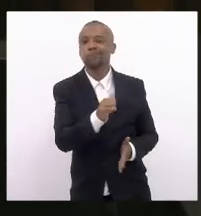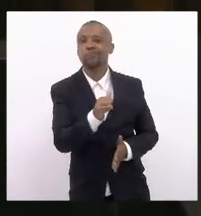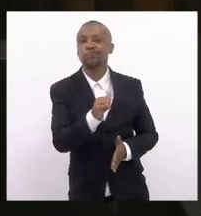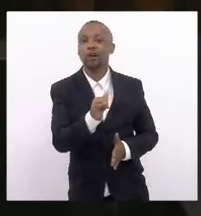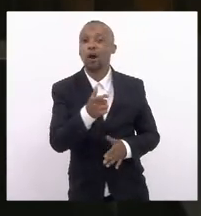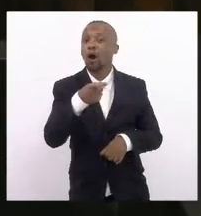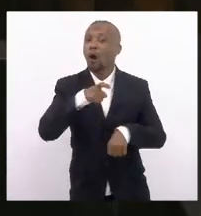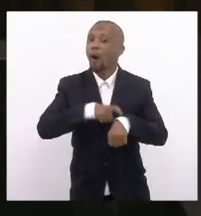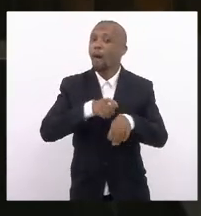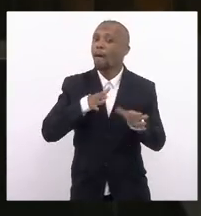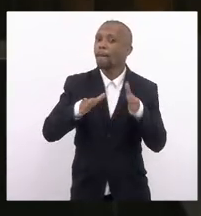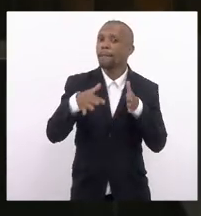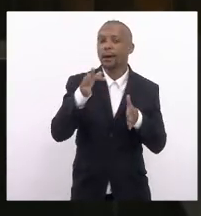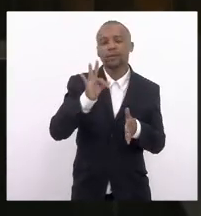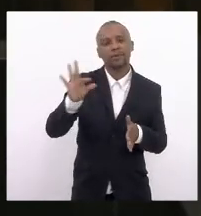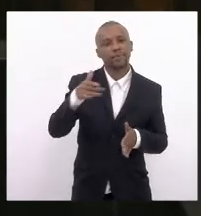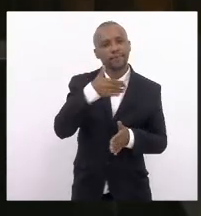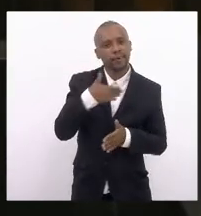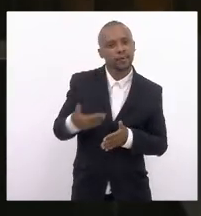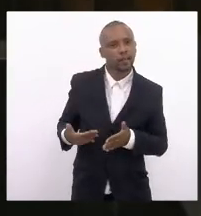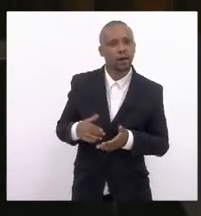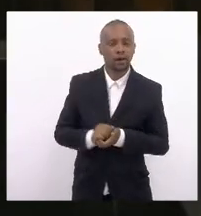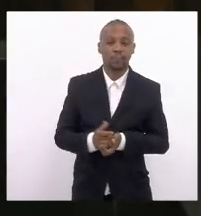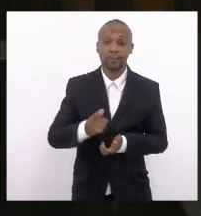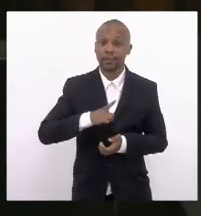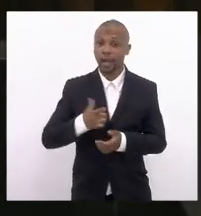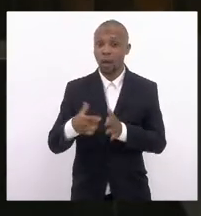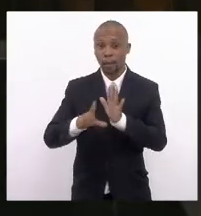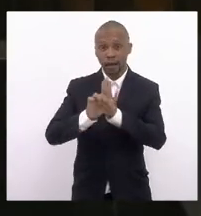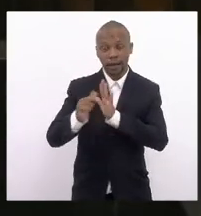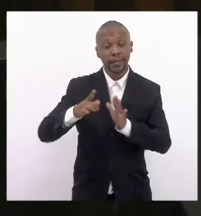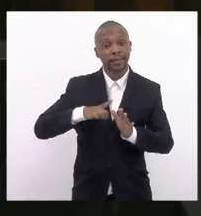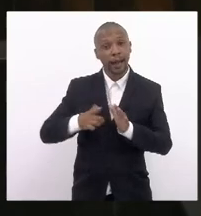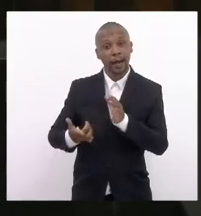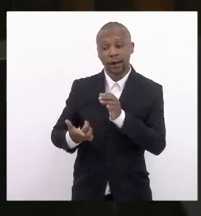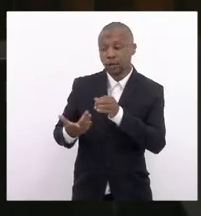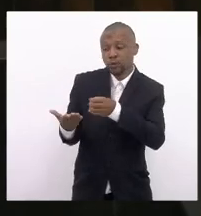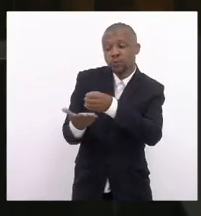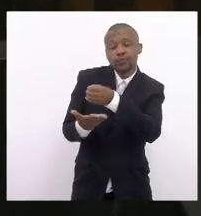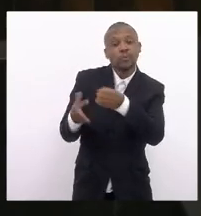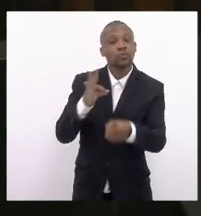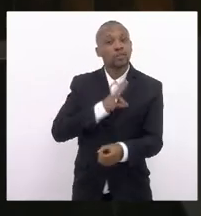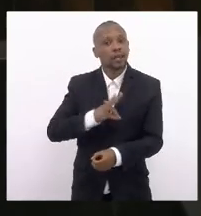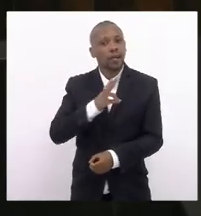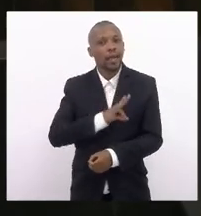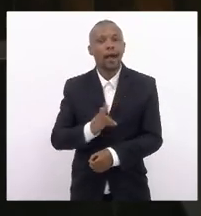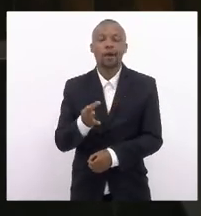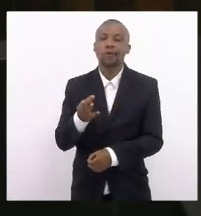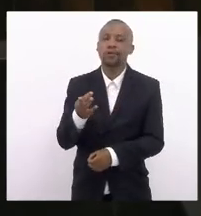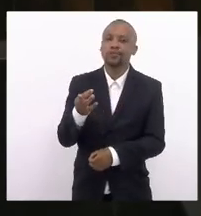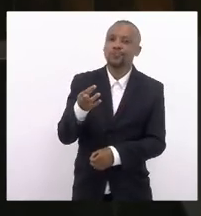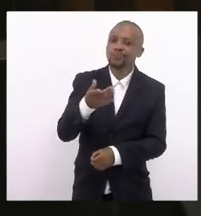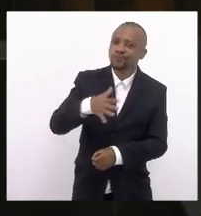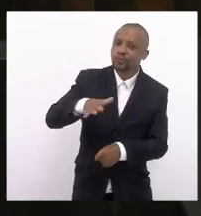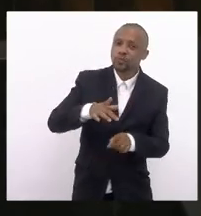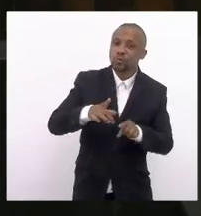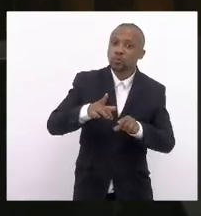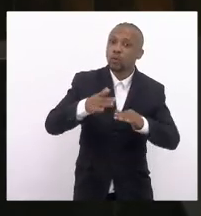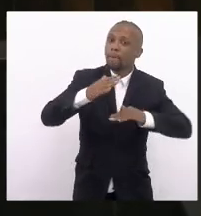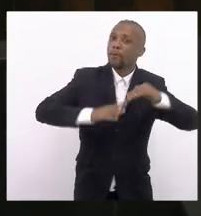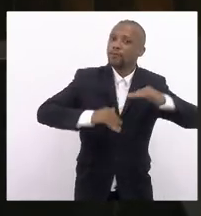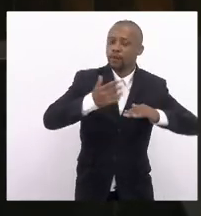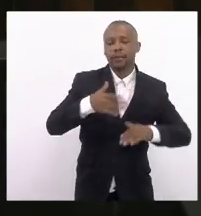federais. Existe uma legislação que estabelece um piso do magistério. O estado do Rio de Janeiro não está respeitando.